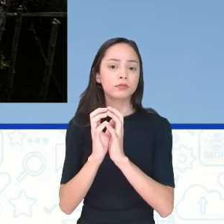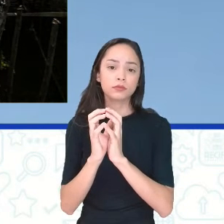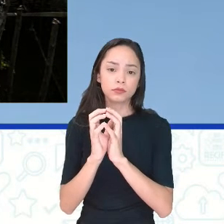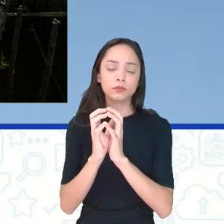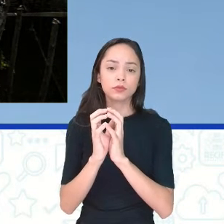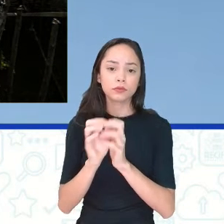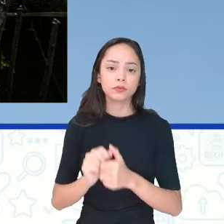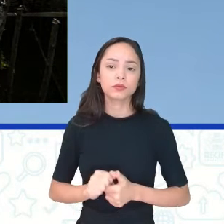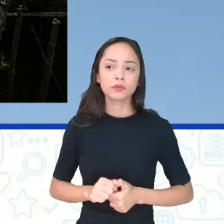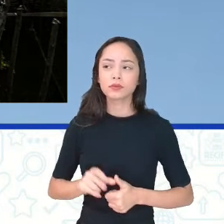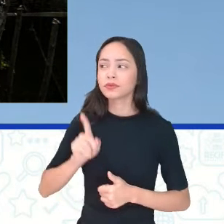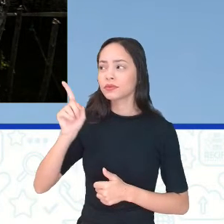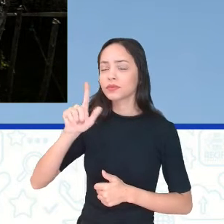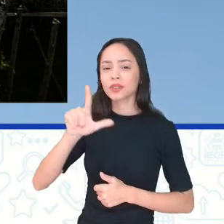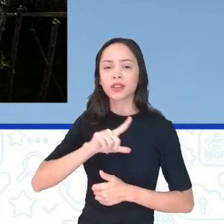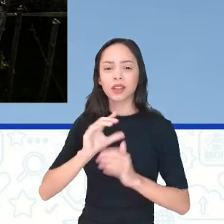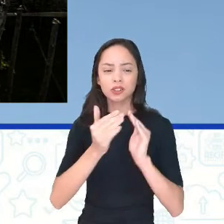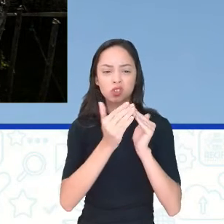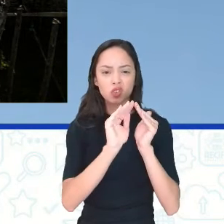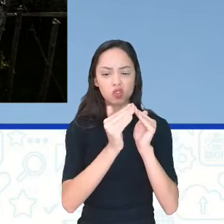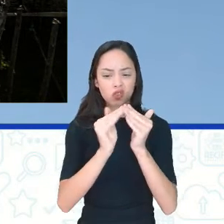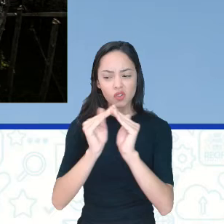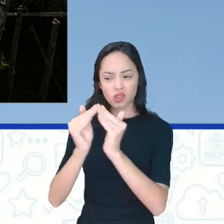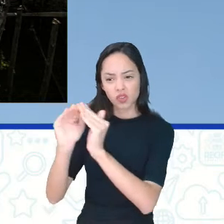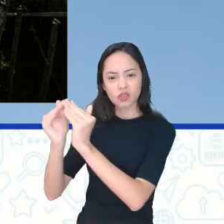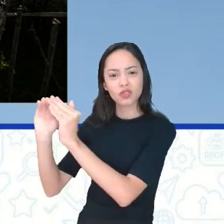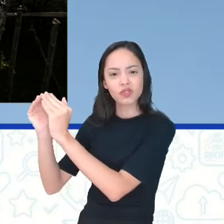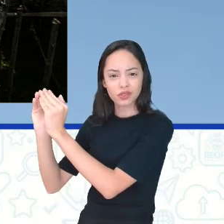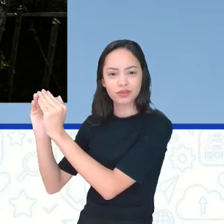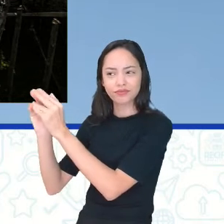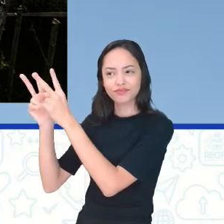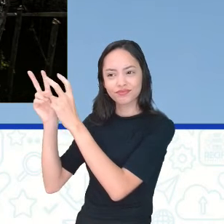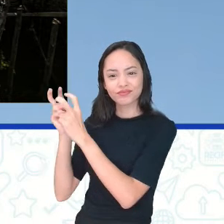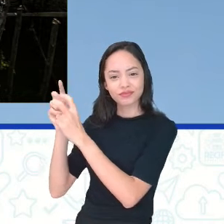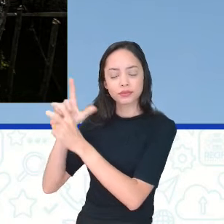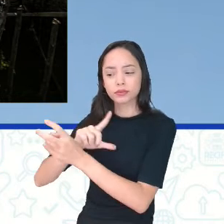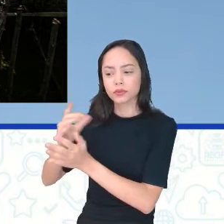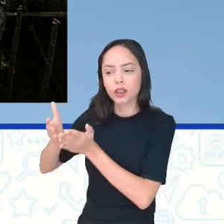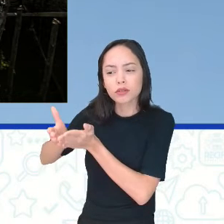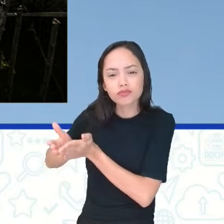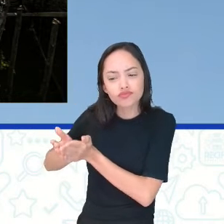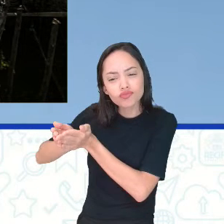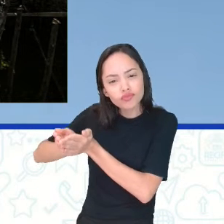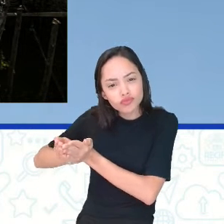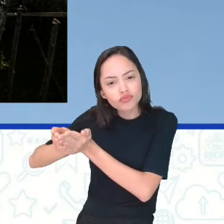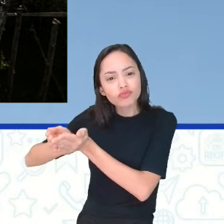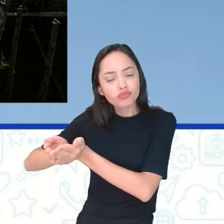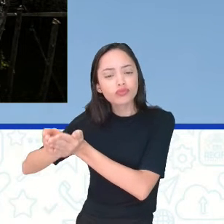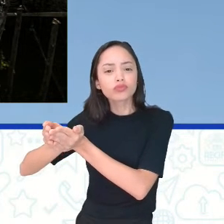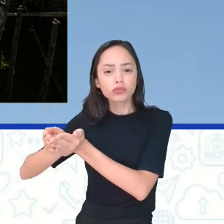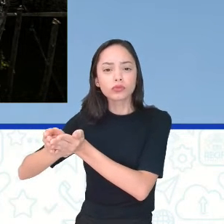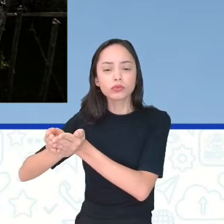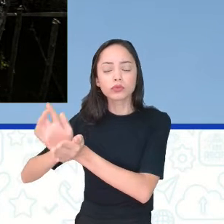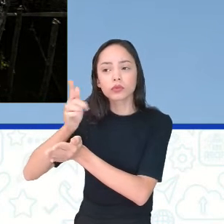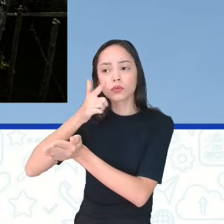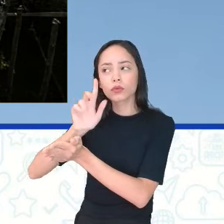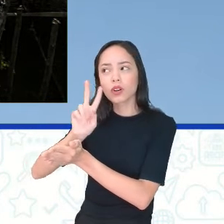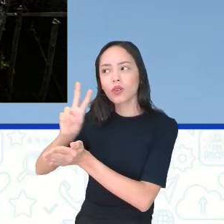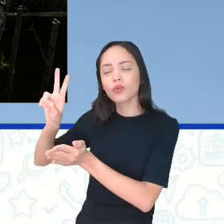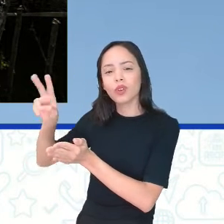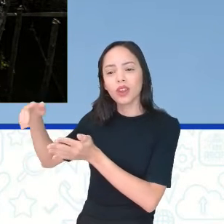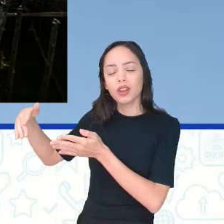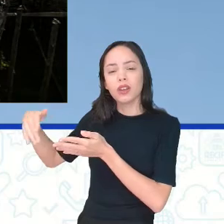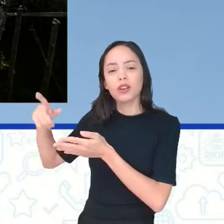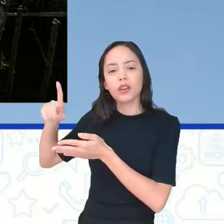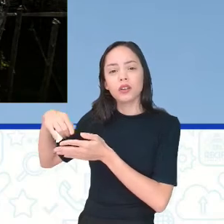temos as palafitas, né? Vocês conseguem ver aqui os barquinhos ao fundo, né? Conseguem ver o rio